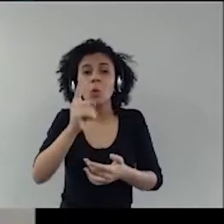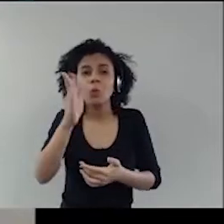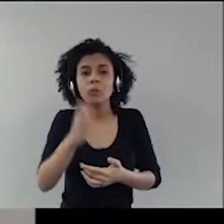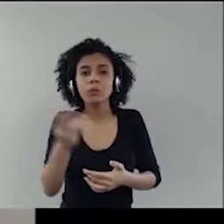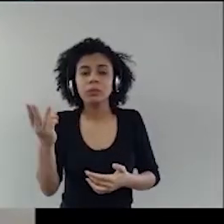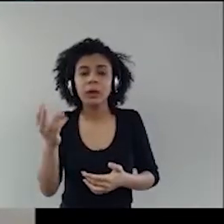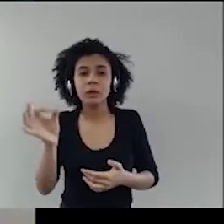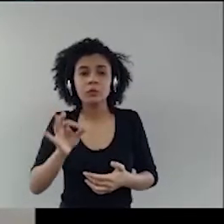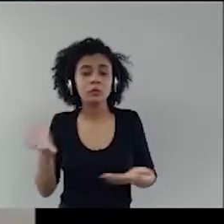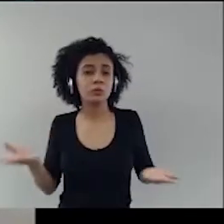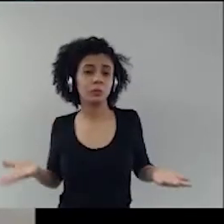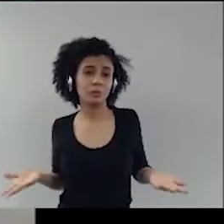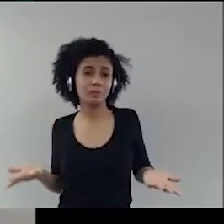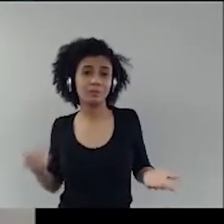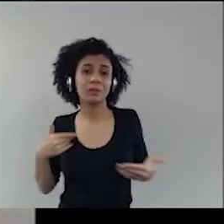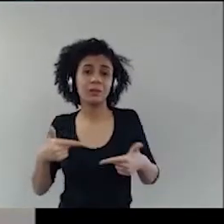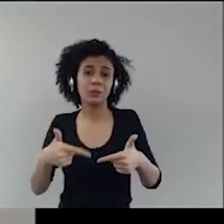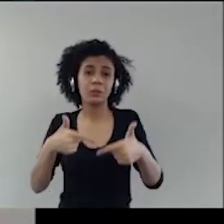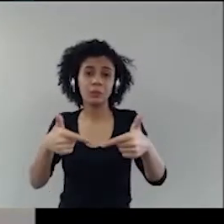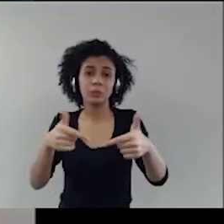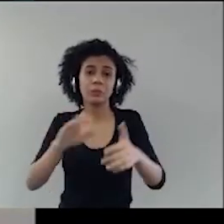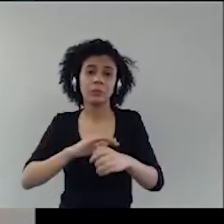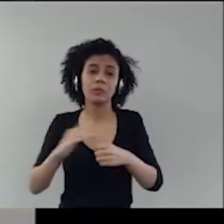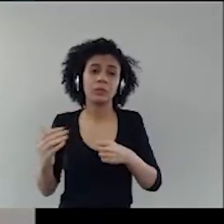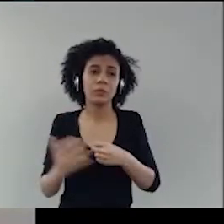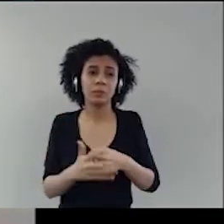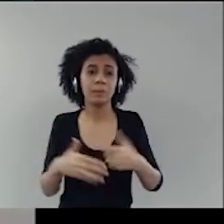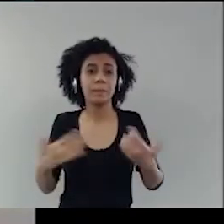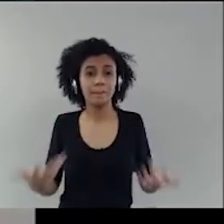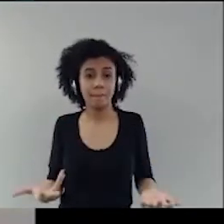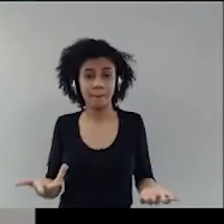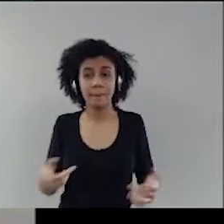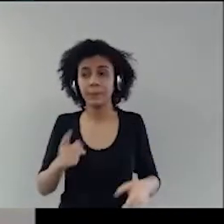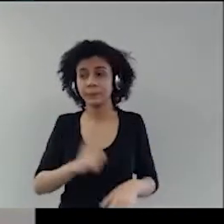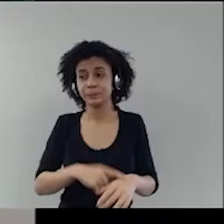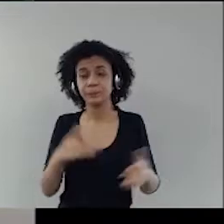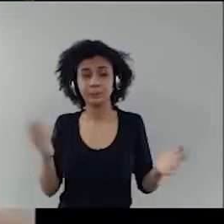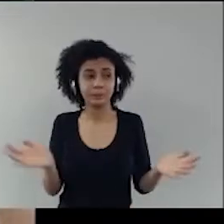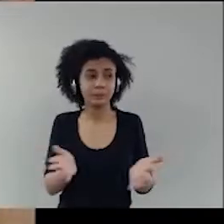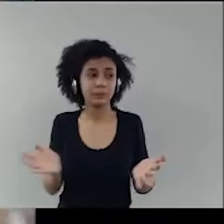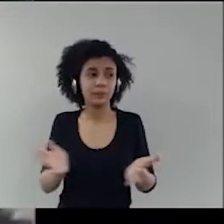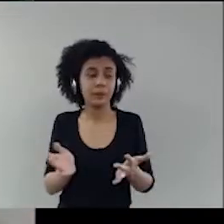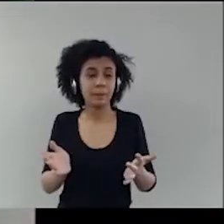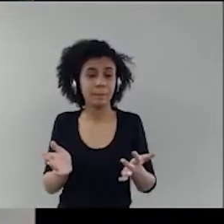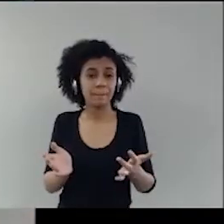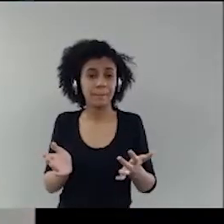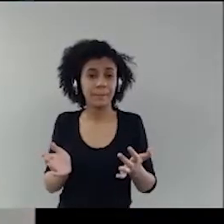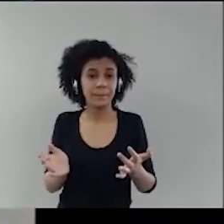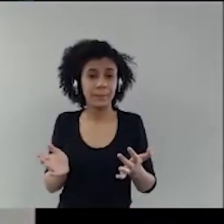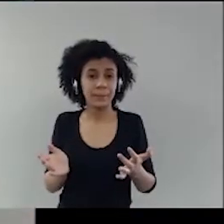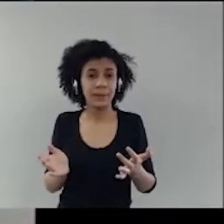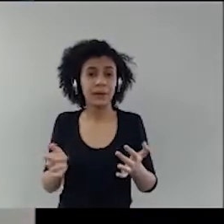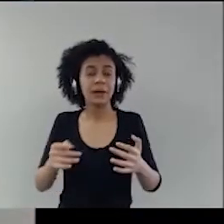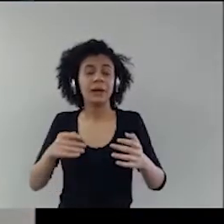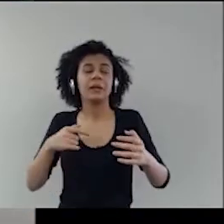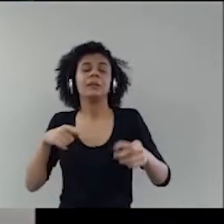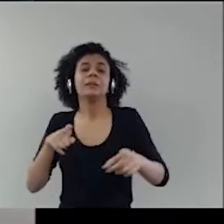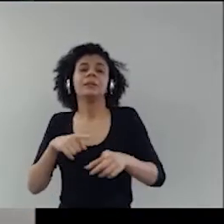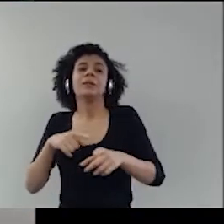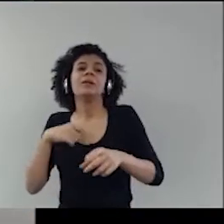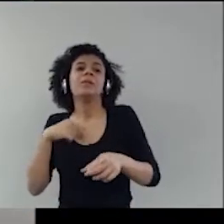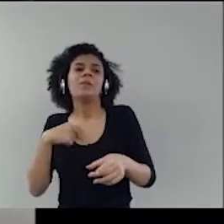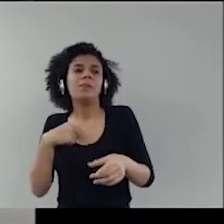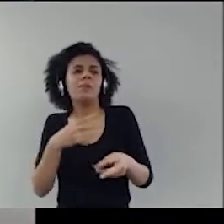havia apropriado para enfrentamento do Covid. Então, nesse cenário, com mais a judicialização